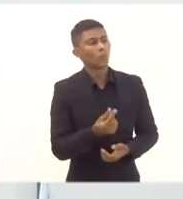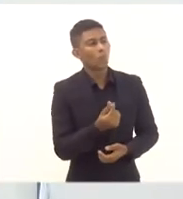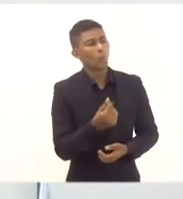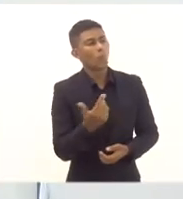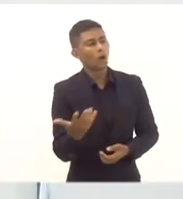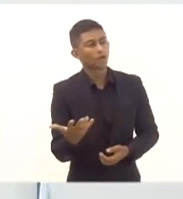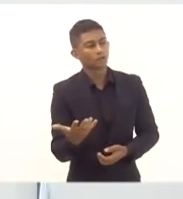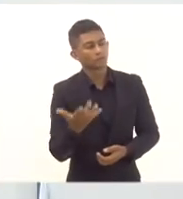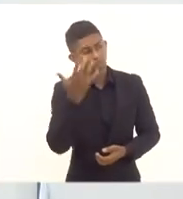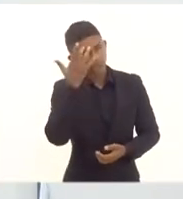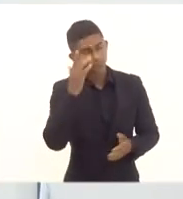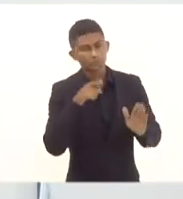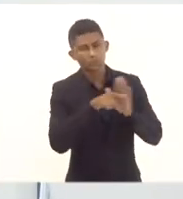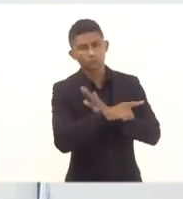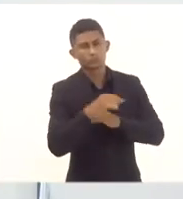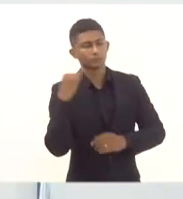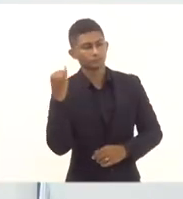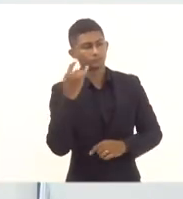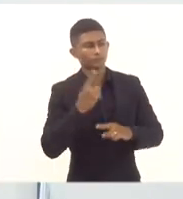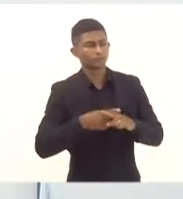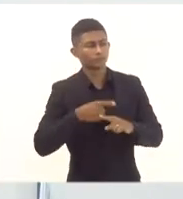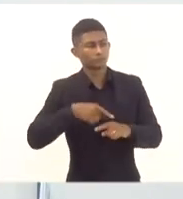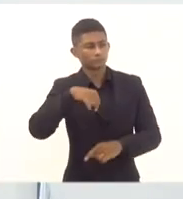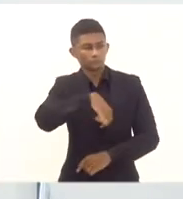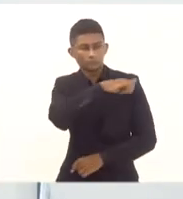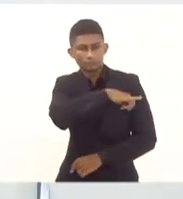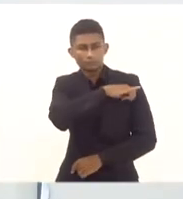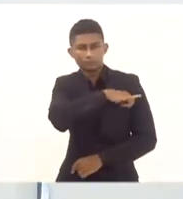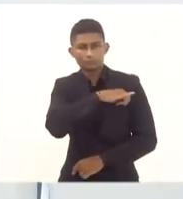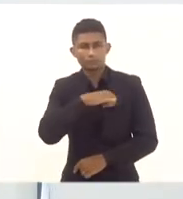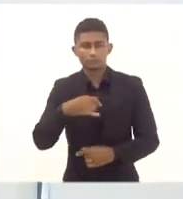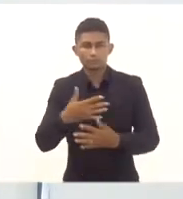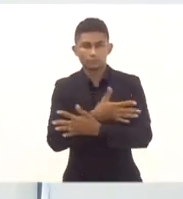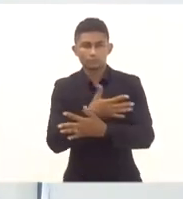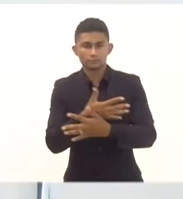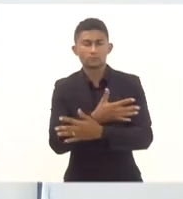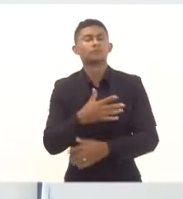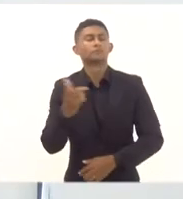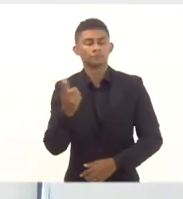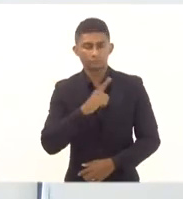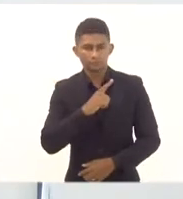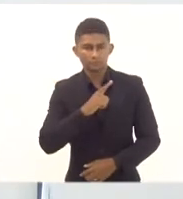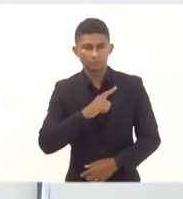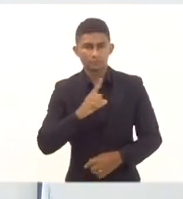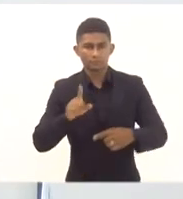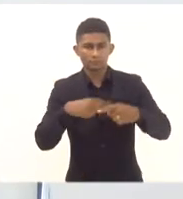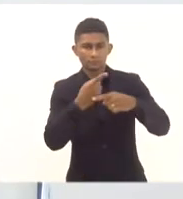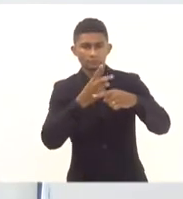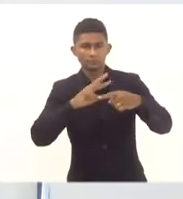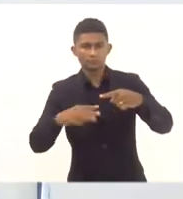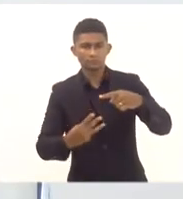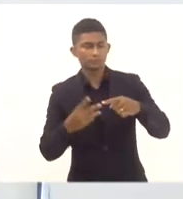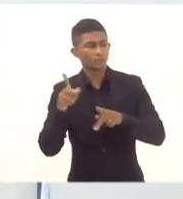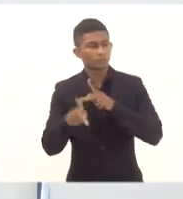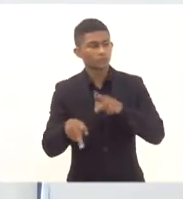se o presidente só na Cidade do Rio de Janeiro temos um terço da população vivendo favela e periferia Então